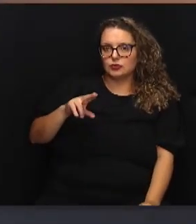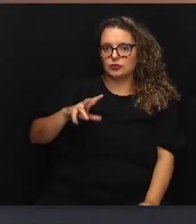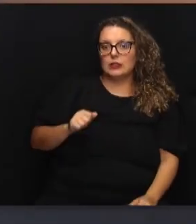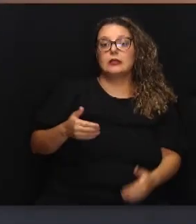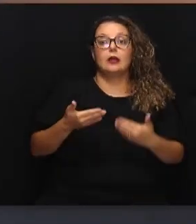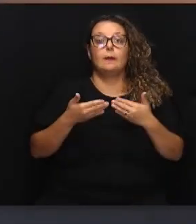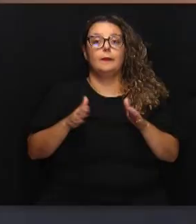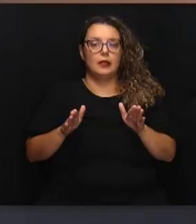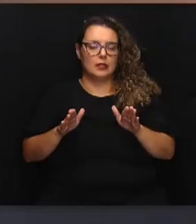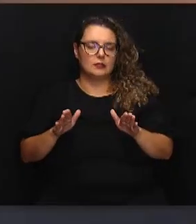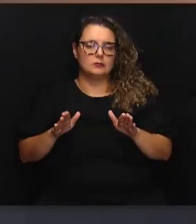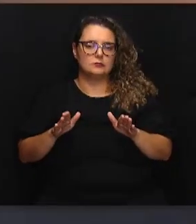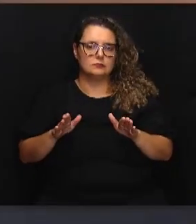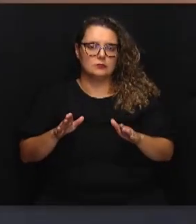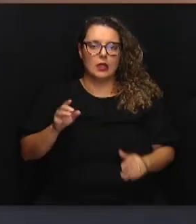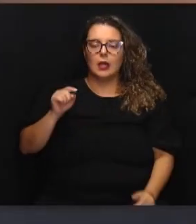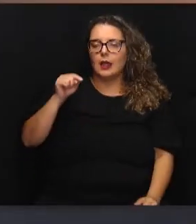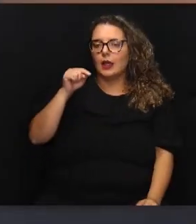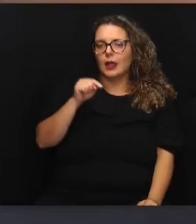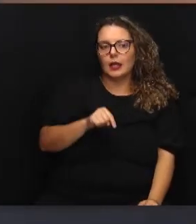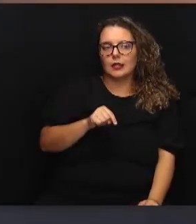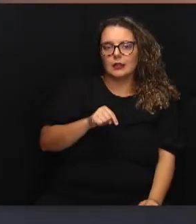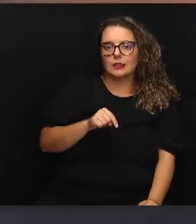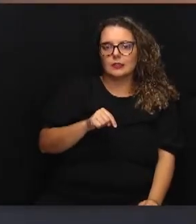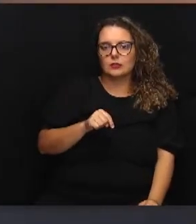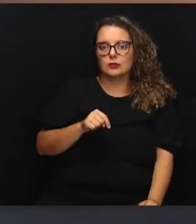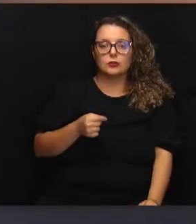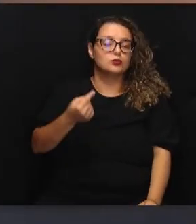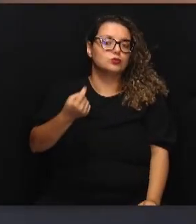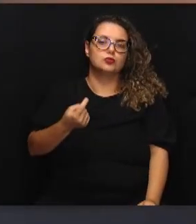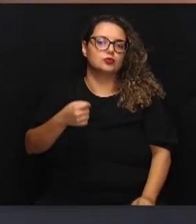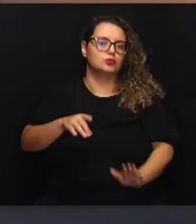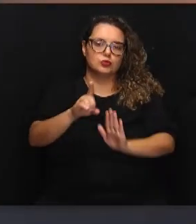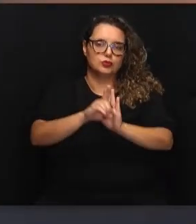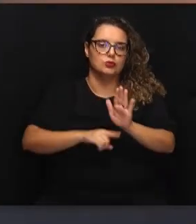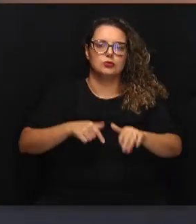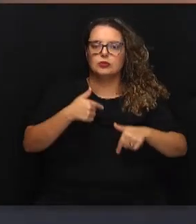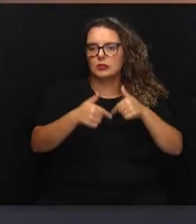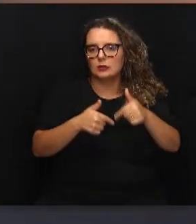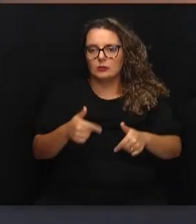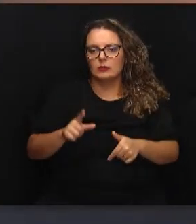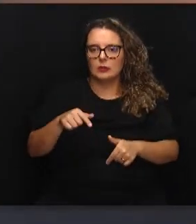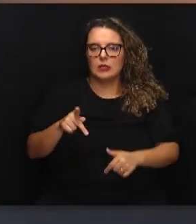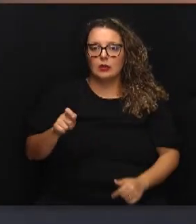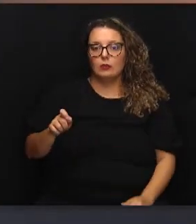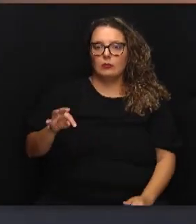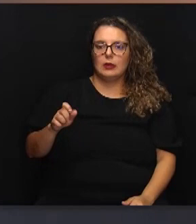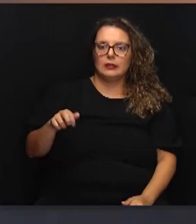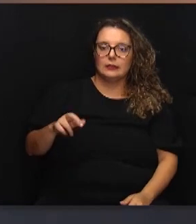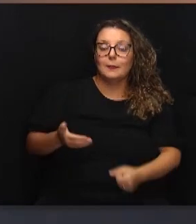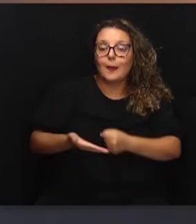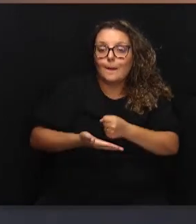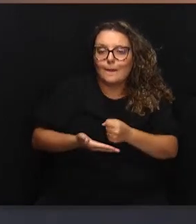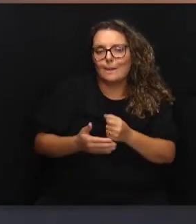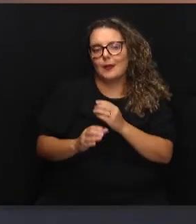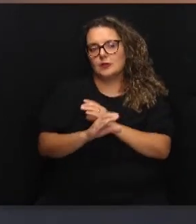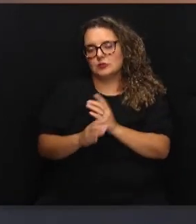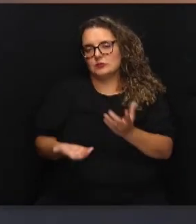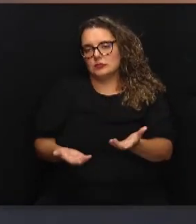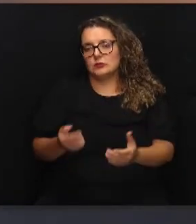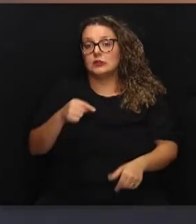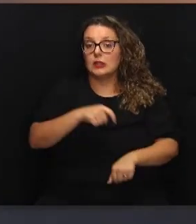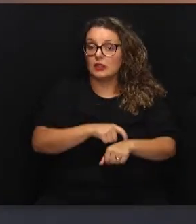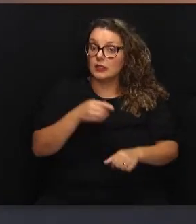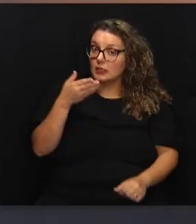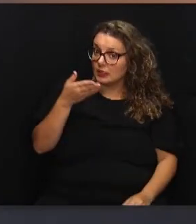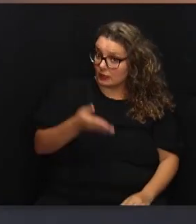né? Ela não, ali não são os únicos direitos dos trabalhadores, mas é um patamar mínimo civilizatório, que naquele